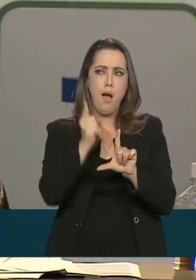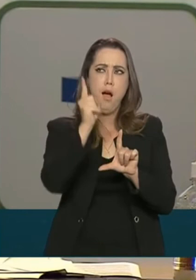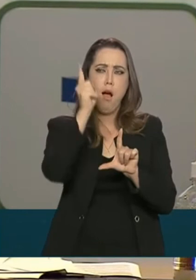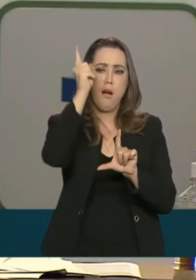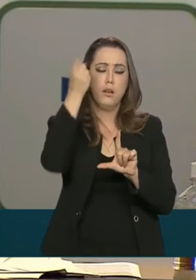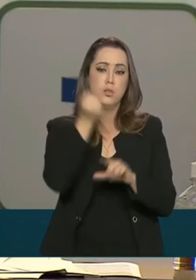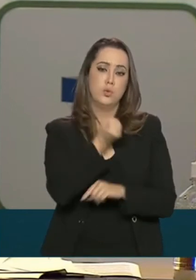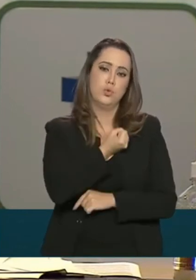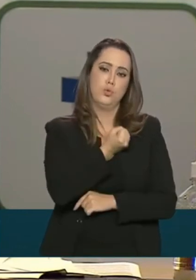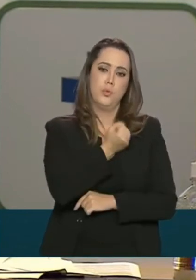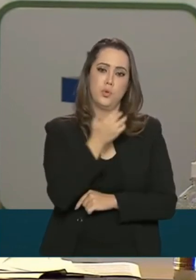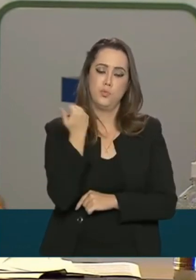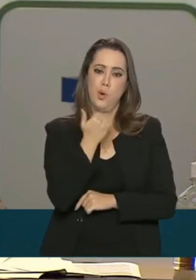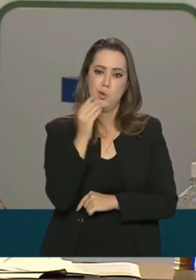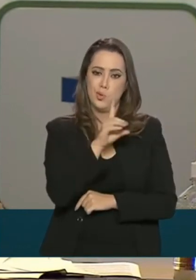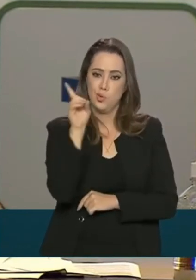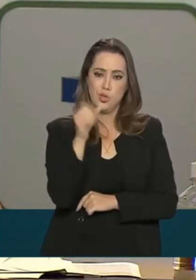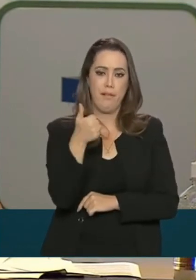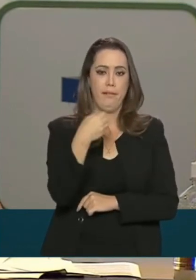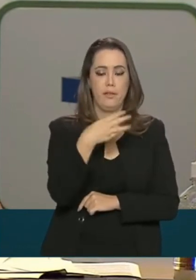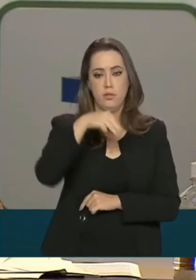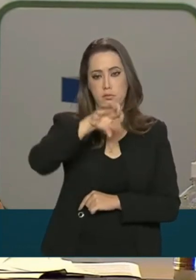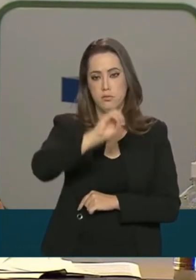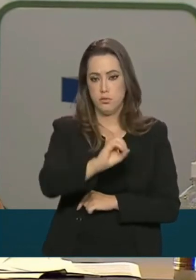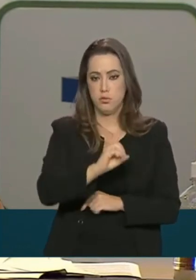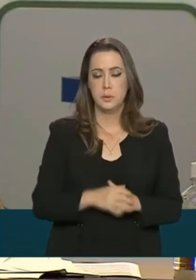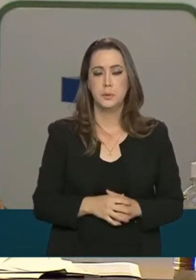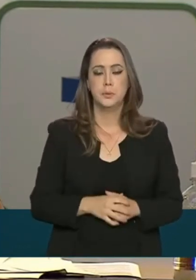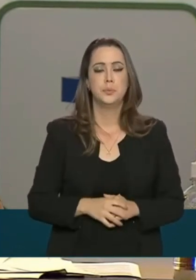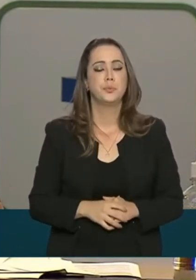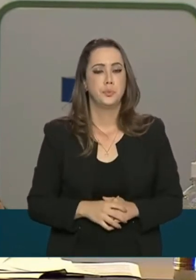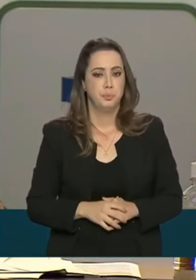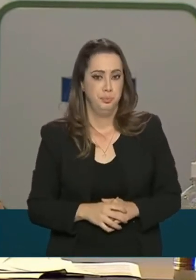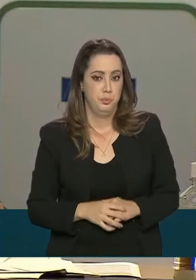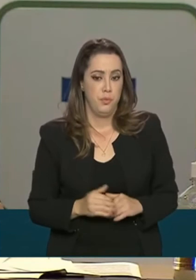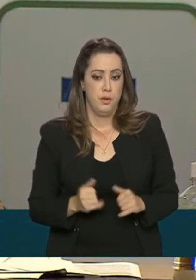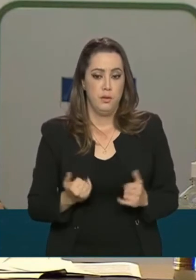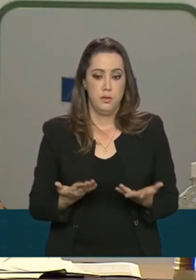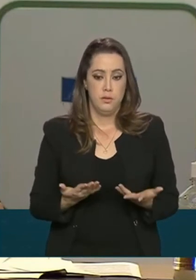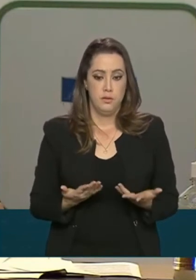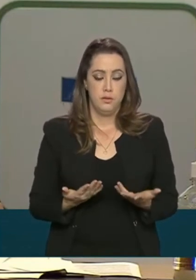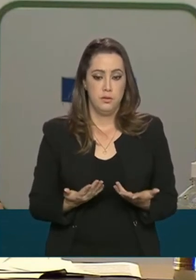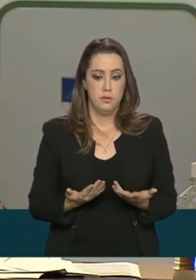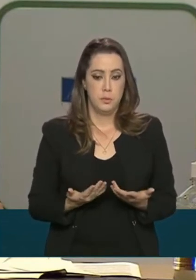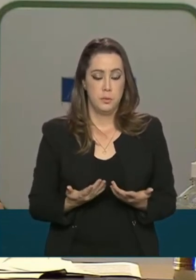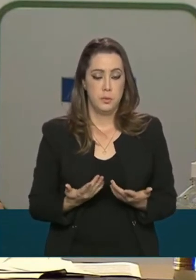maior quantitativo de óbitos naquele dia, né, por síndrome respiratória aguda grave por